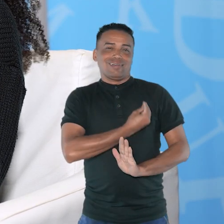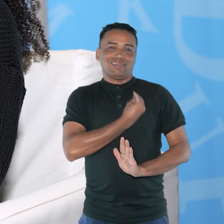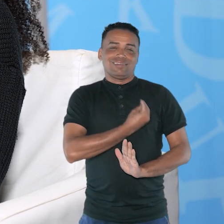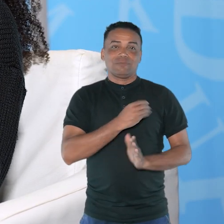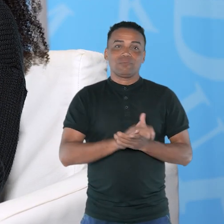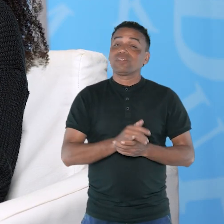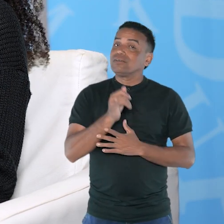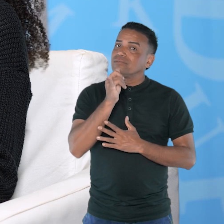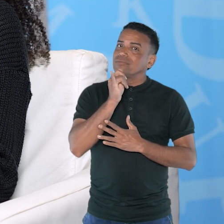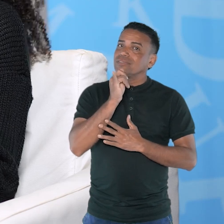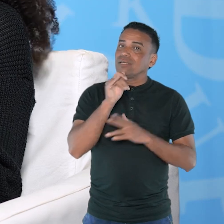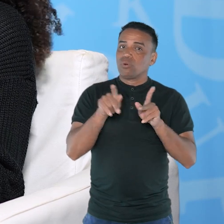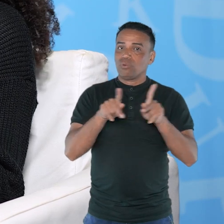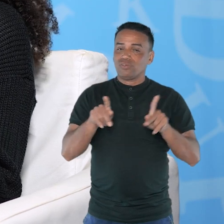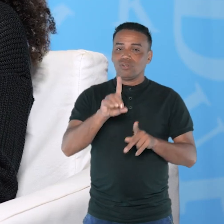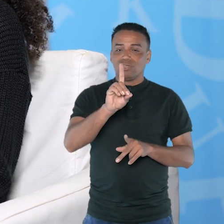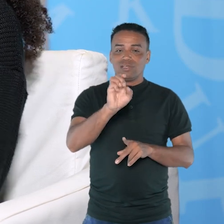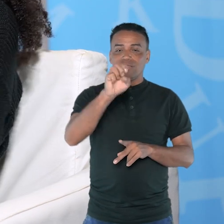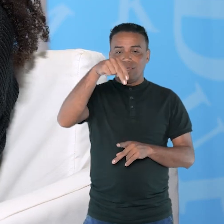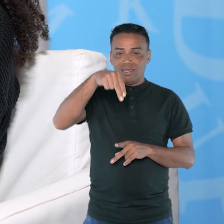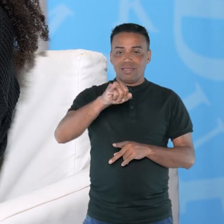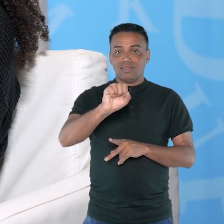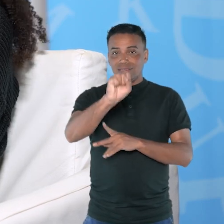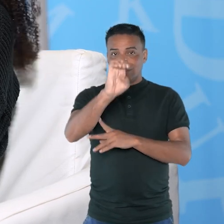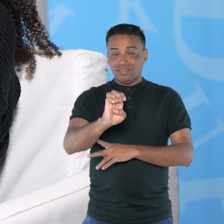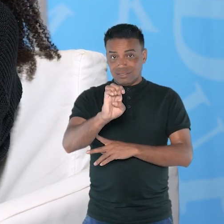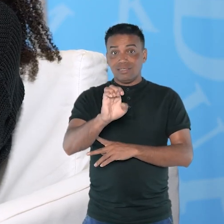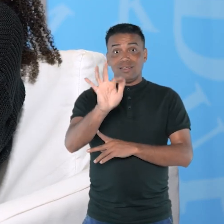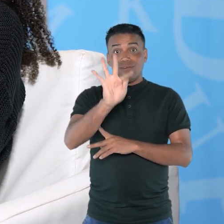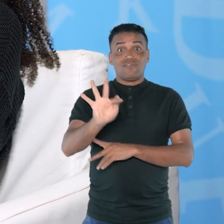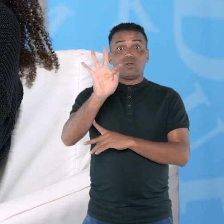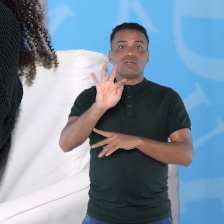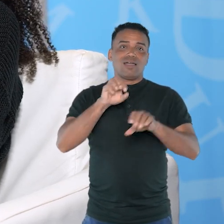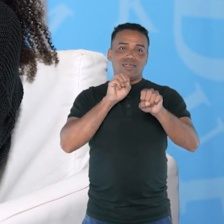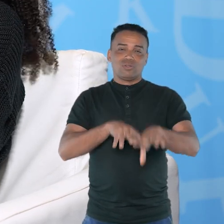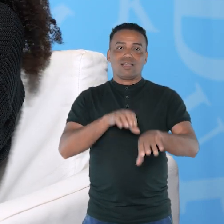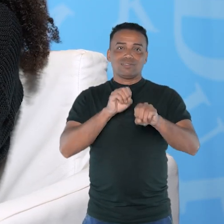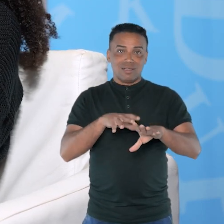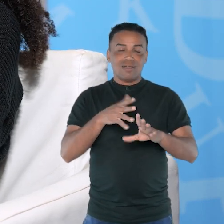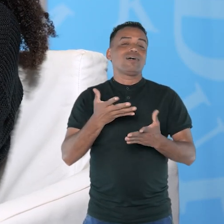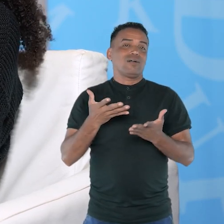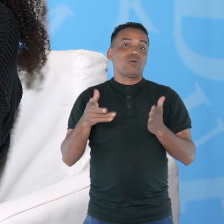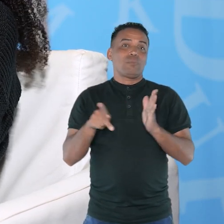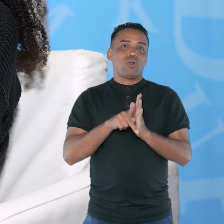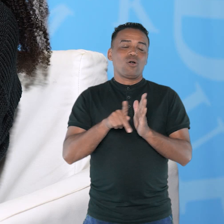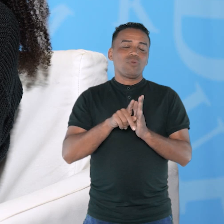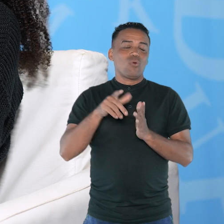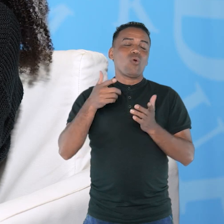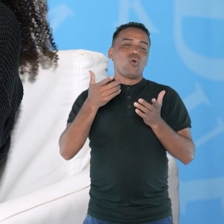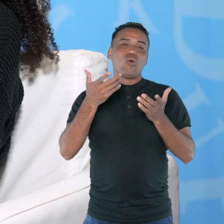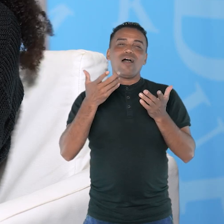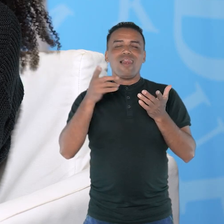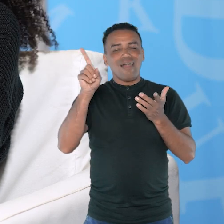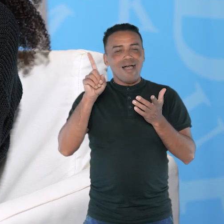por exemplo, a professora Denise Botelho, que é a professora da Faculdade de Educação, que hoje em dia é professora na Federal Rural de Pernambuco. Nessa